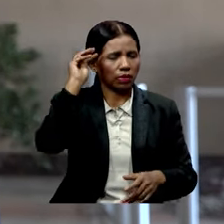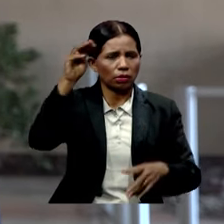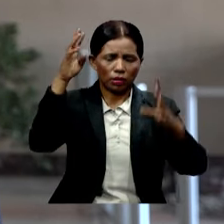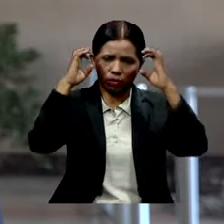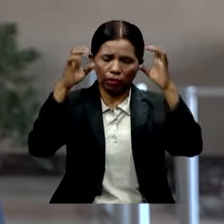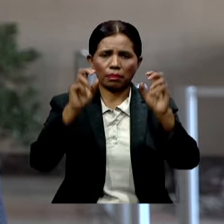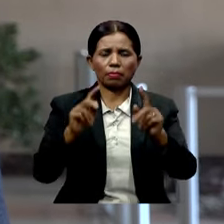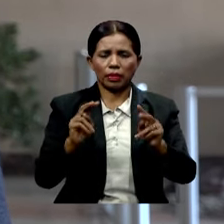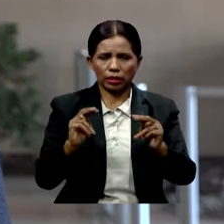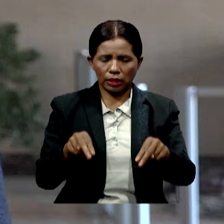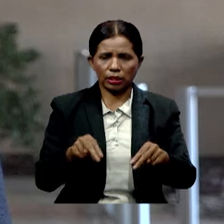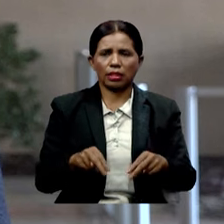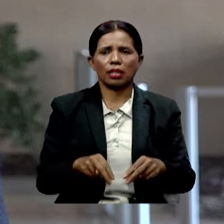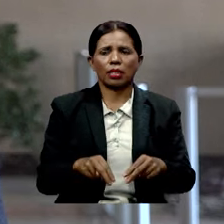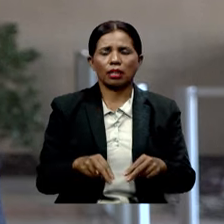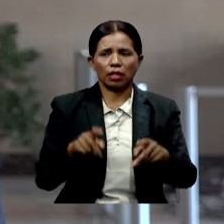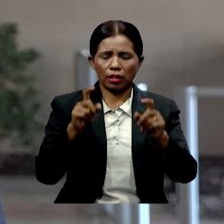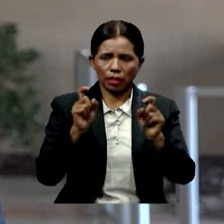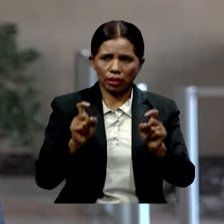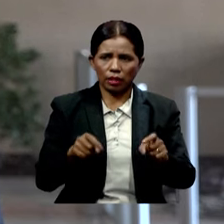precisa ter que